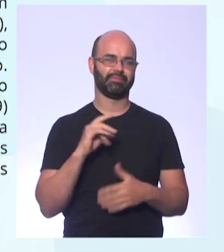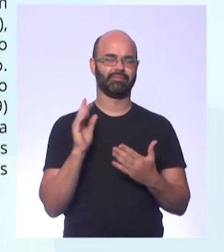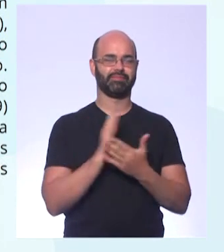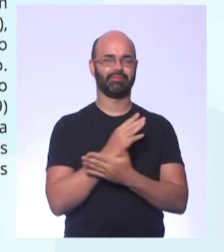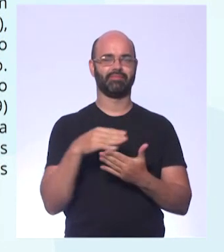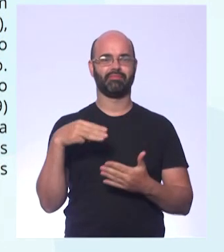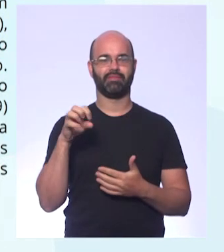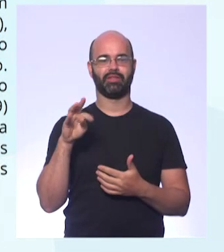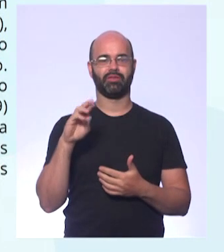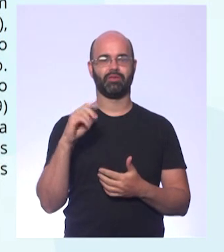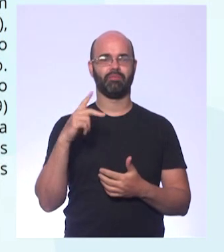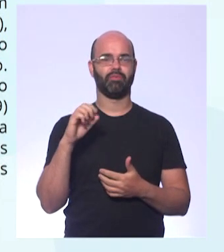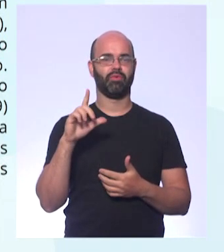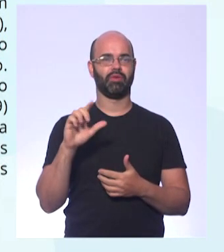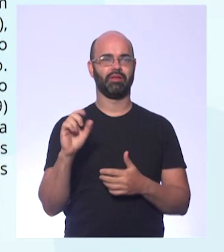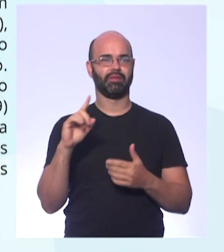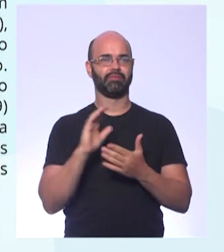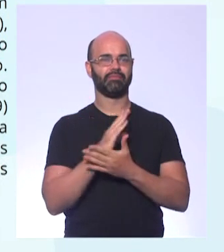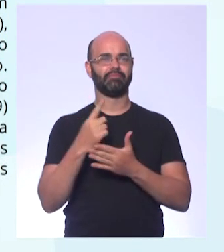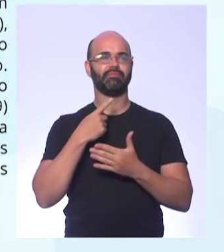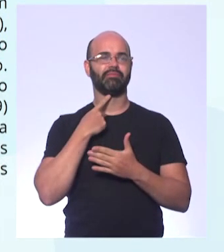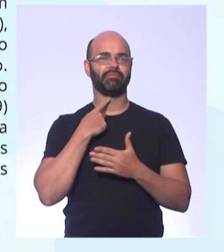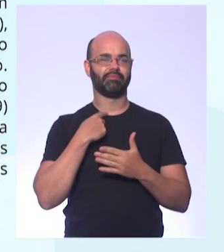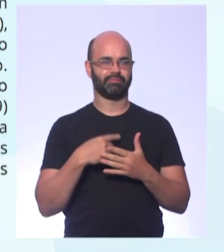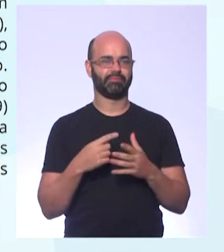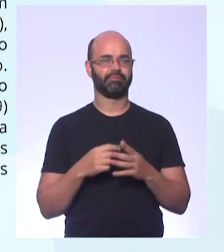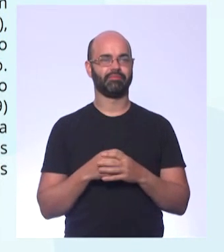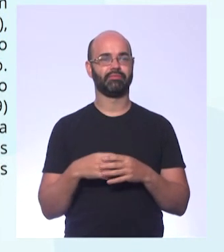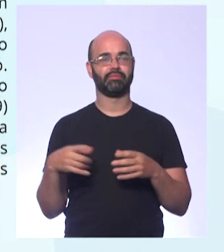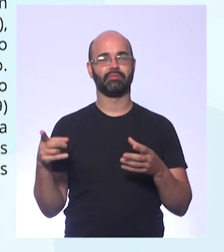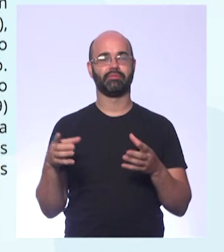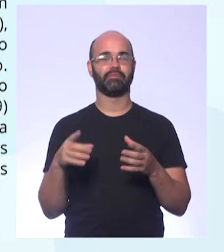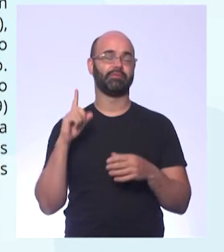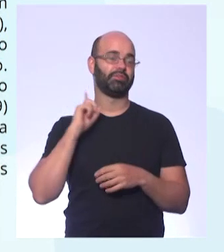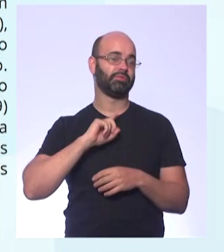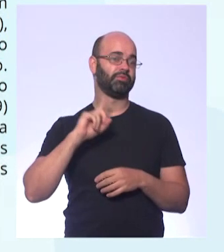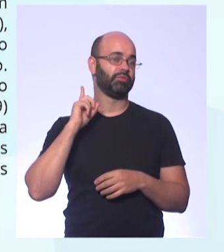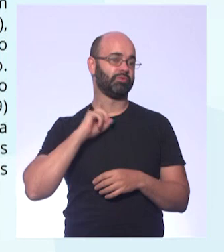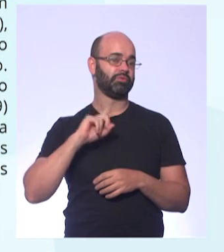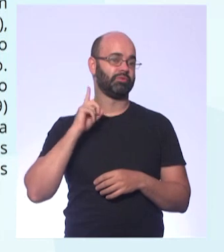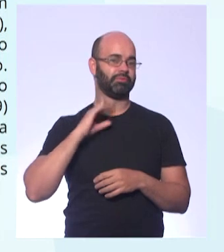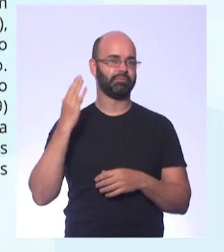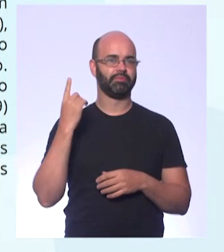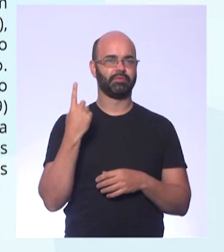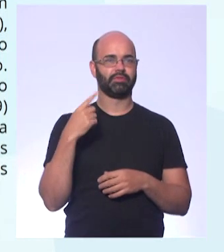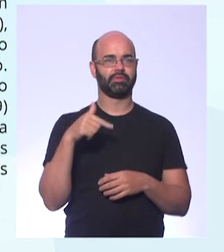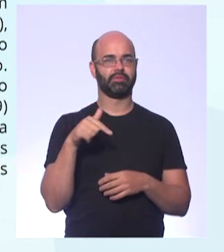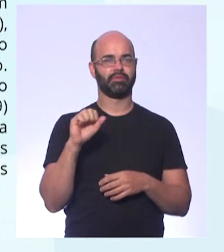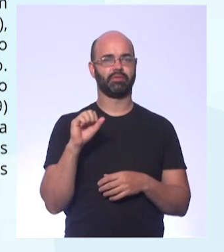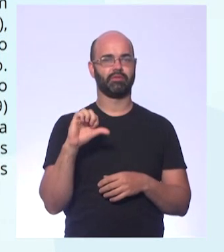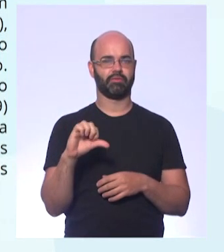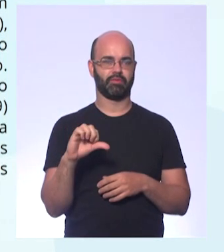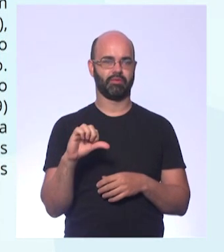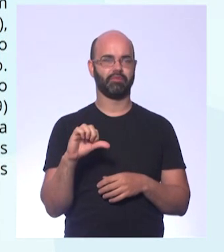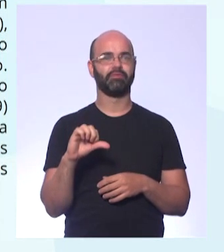São exemplos típicos as conjurações de Minas Gerais, 1789, Rio de